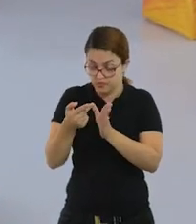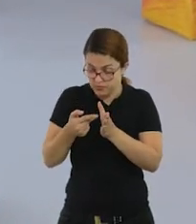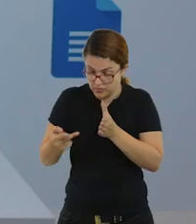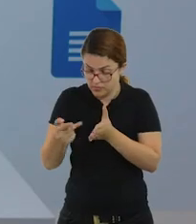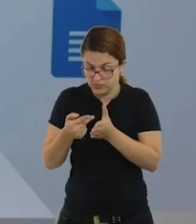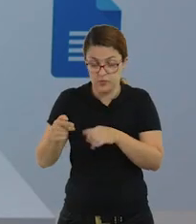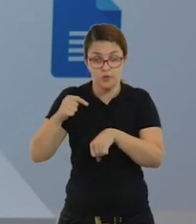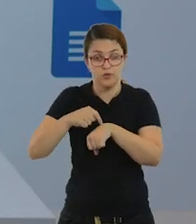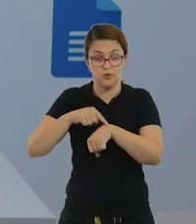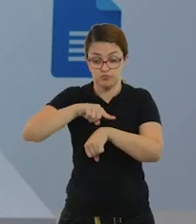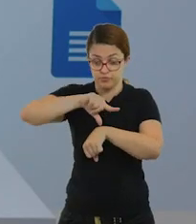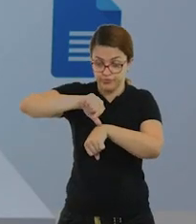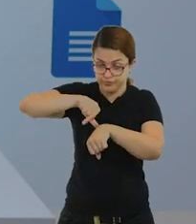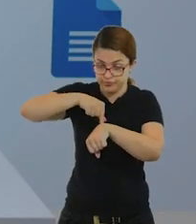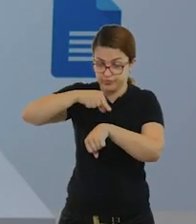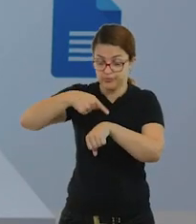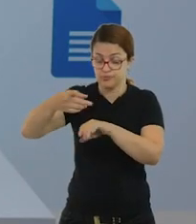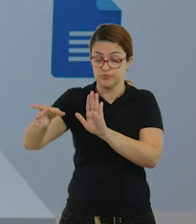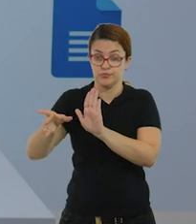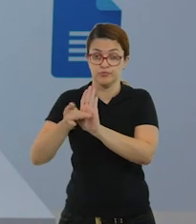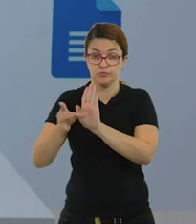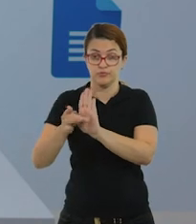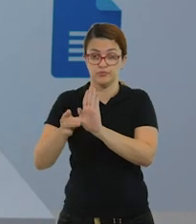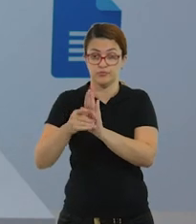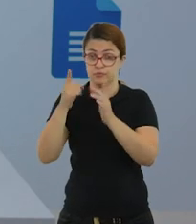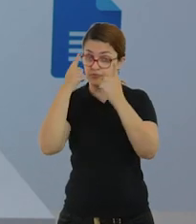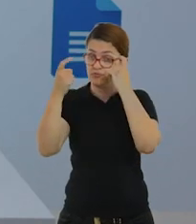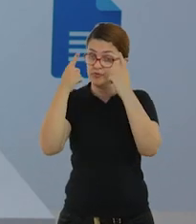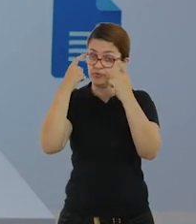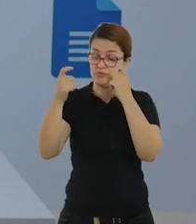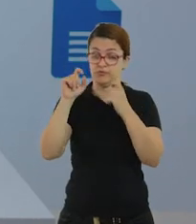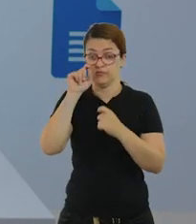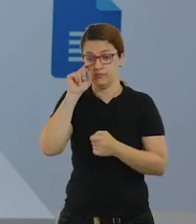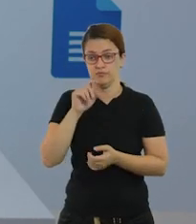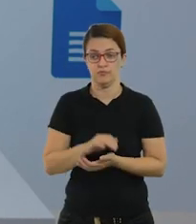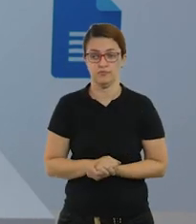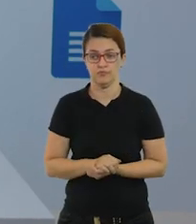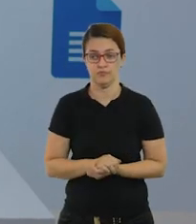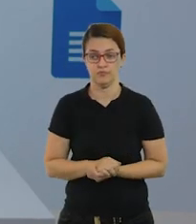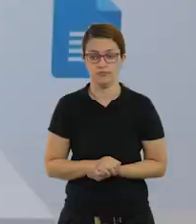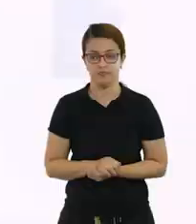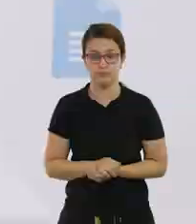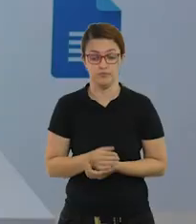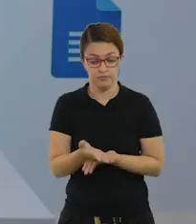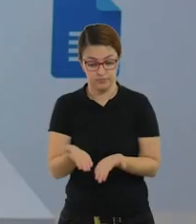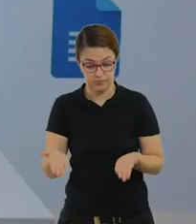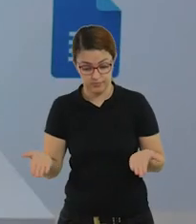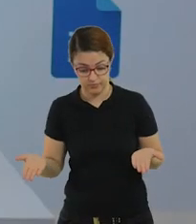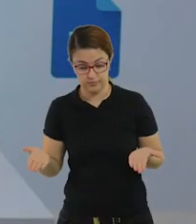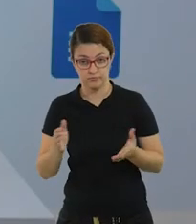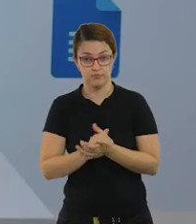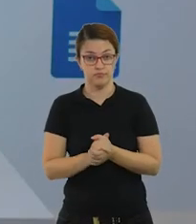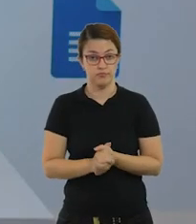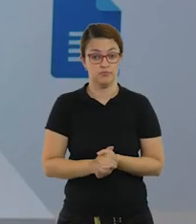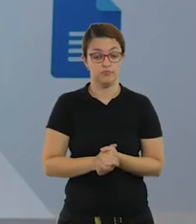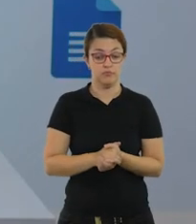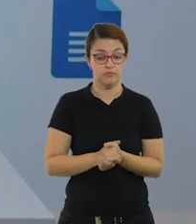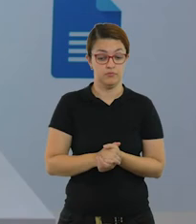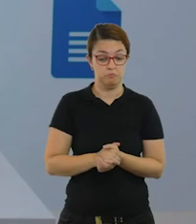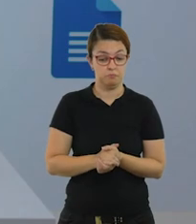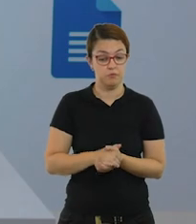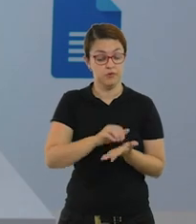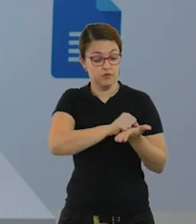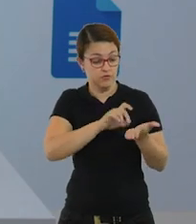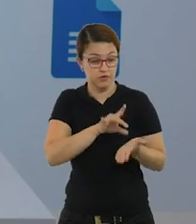recorta, desenha o reloginho, cola o reloginho aqui. Use a sua criatividade. Então vocês viram